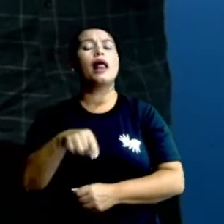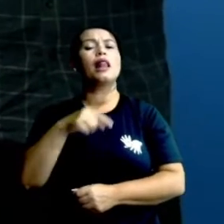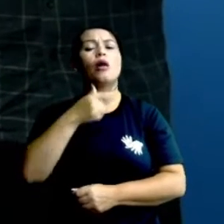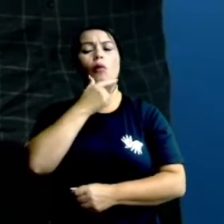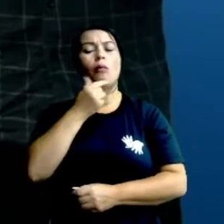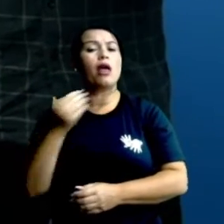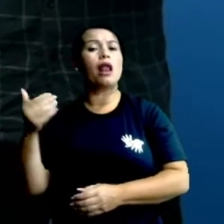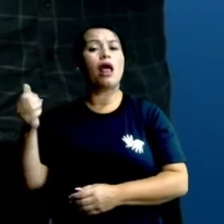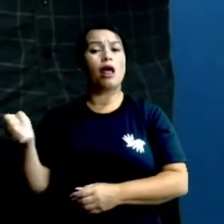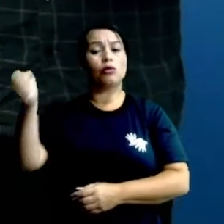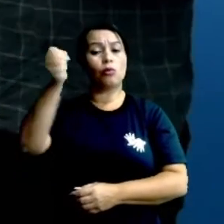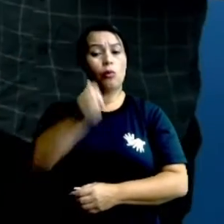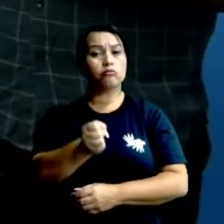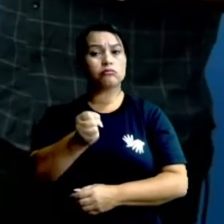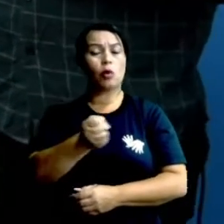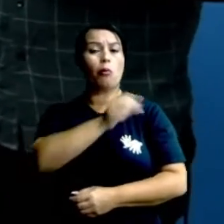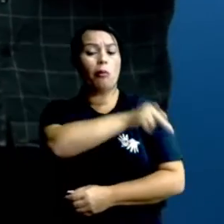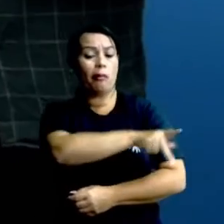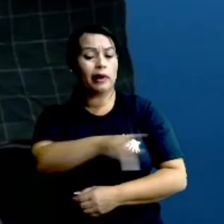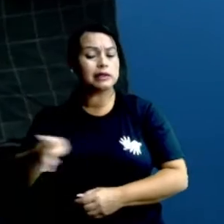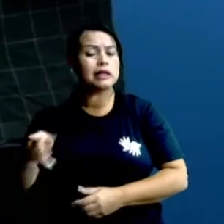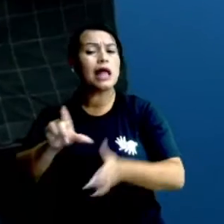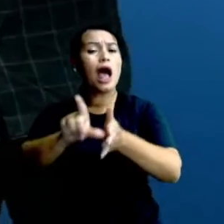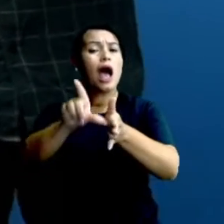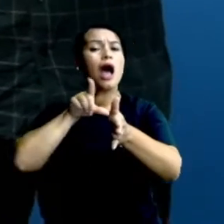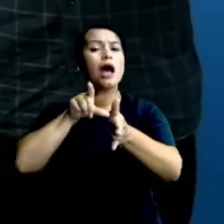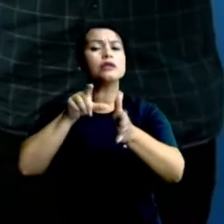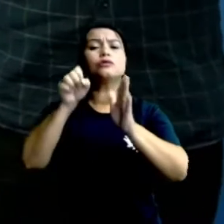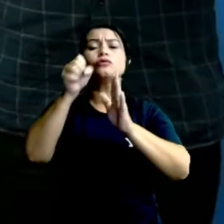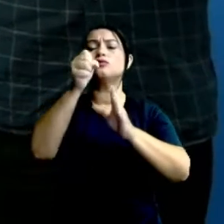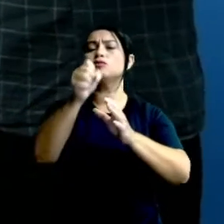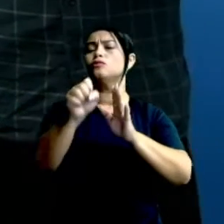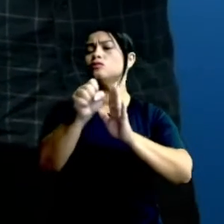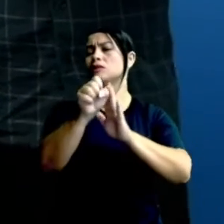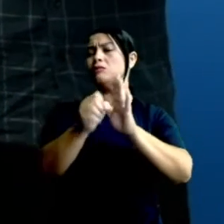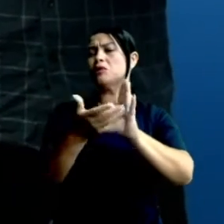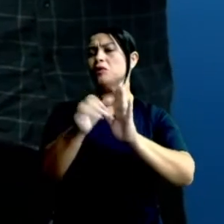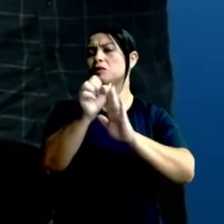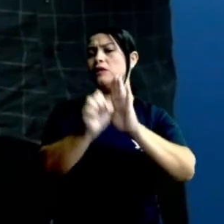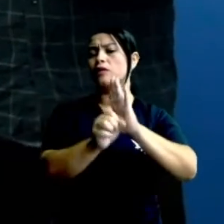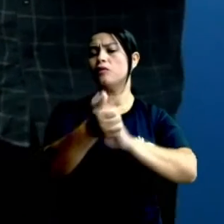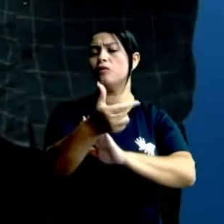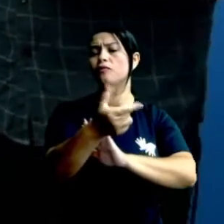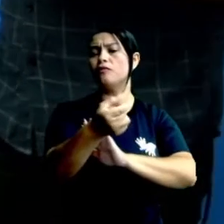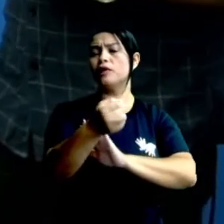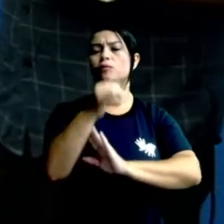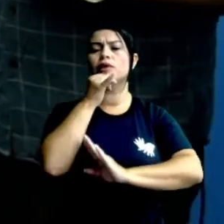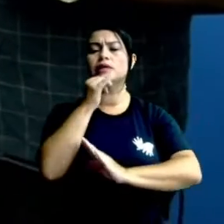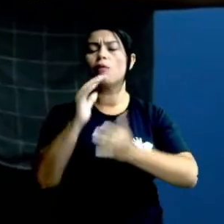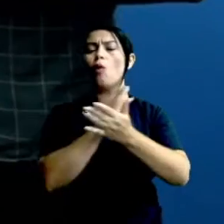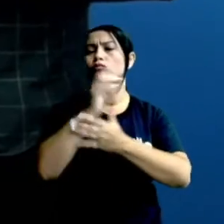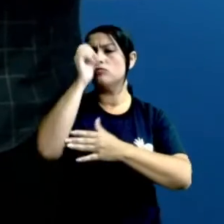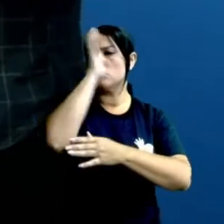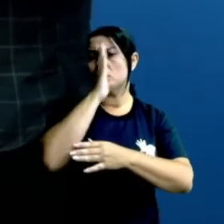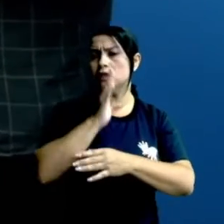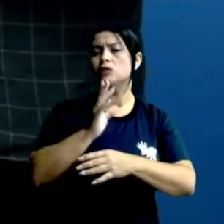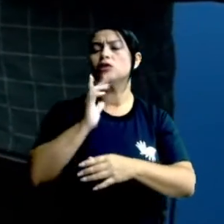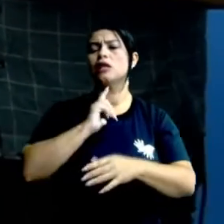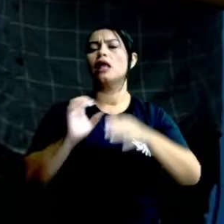um contexto histórico interessante. Antes do século XX, já existiam algumas indústrias no Brasil. Por exemplo, a gente